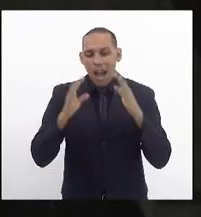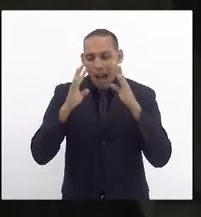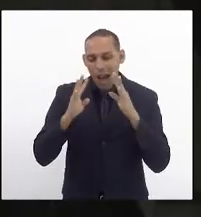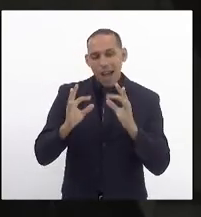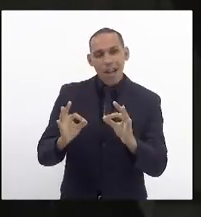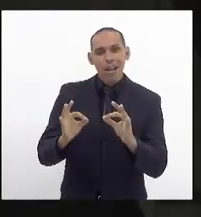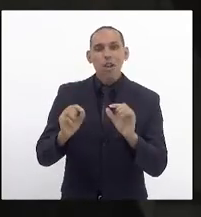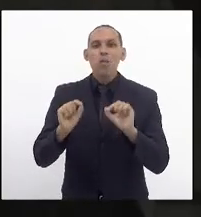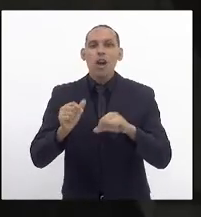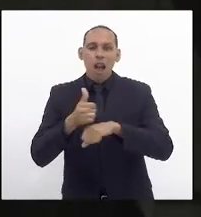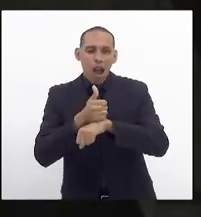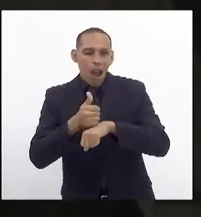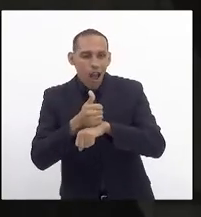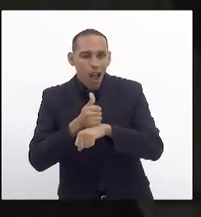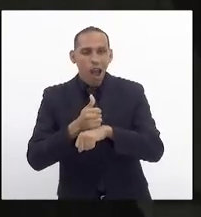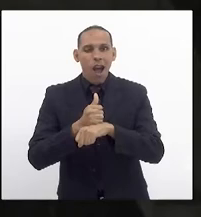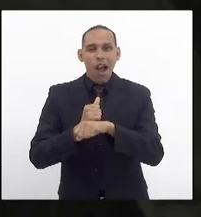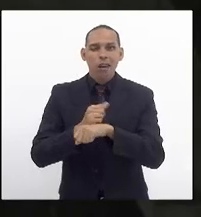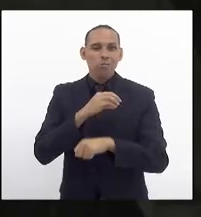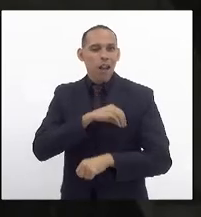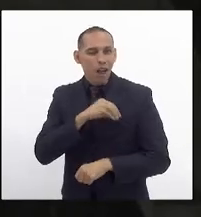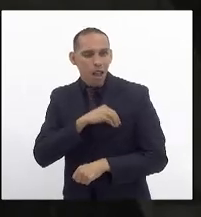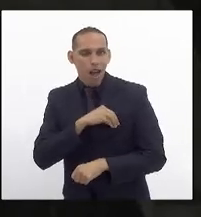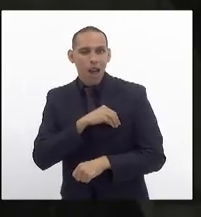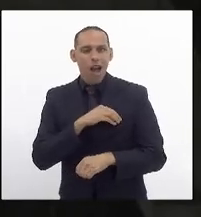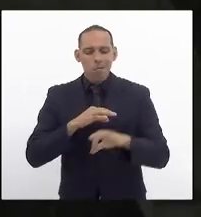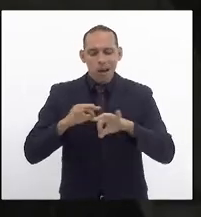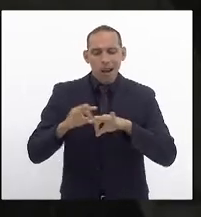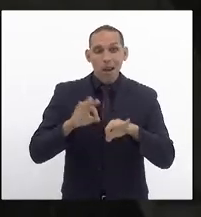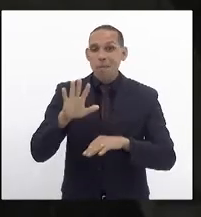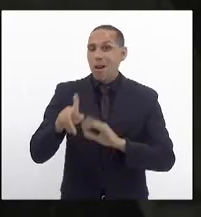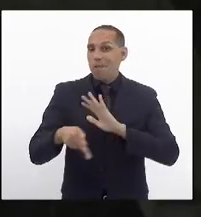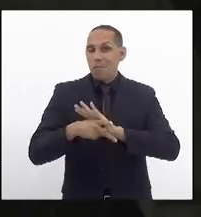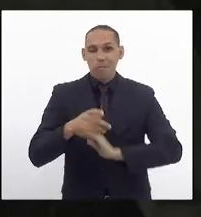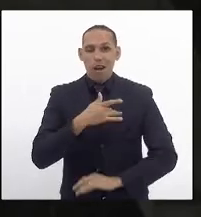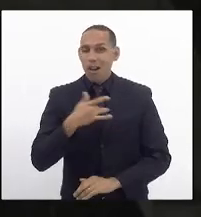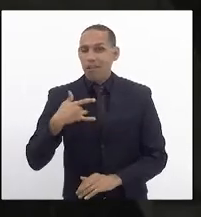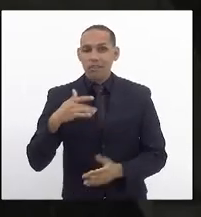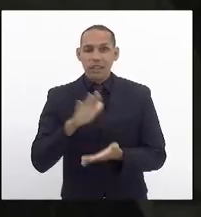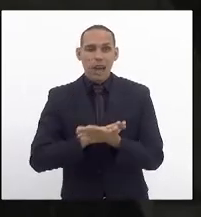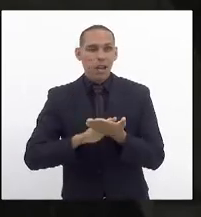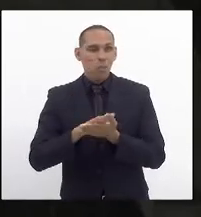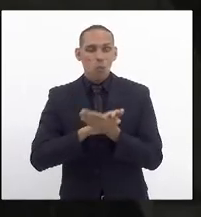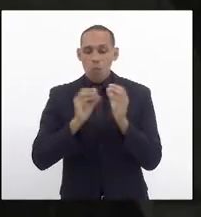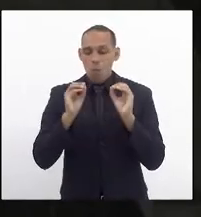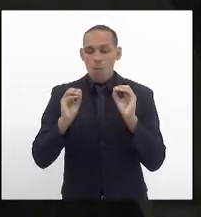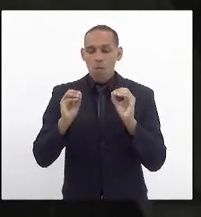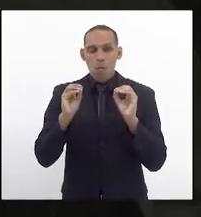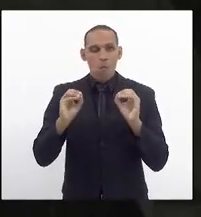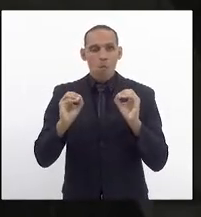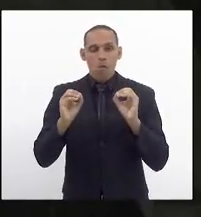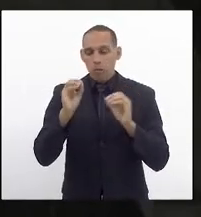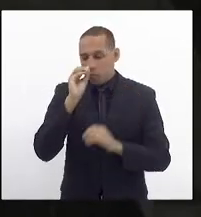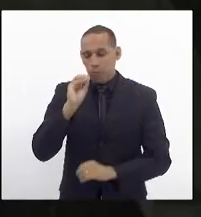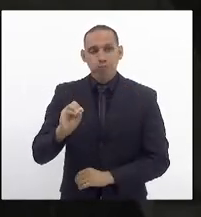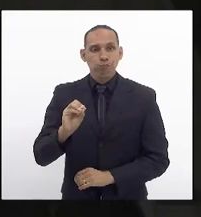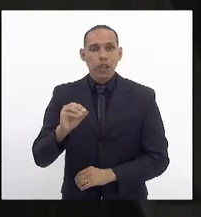planos de cargos e salário mas não atendeu os da Saúde então é saúde praticamente